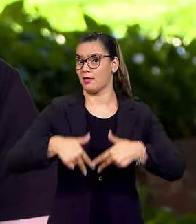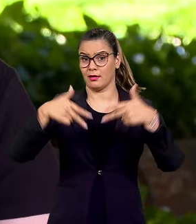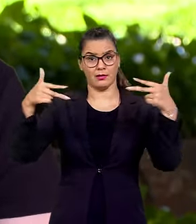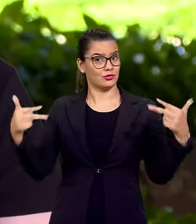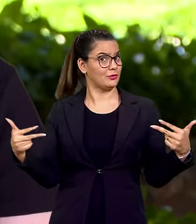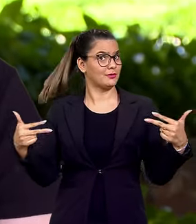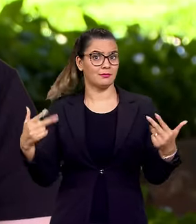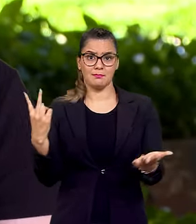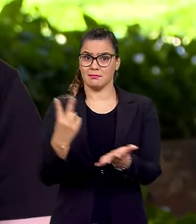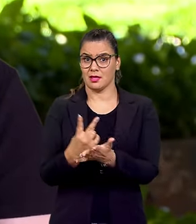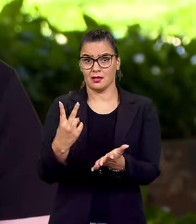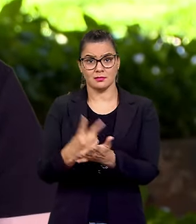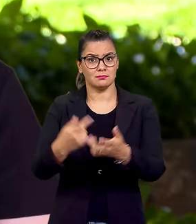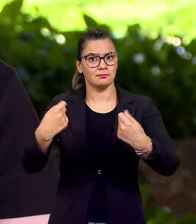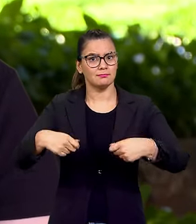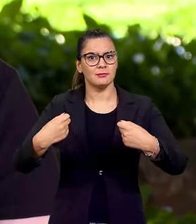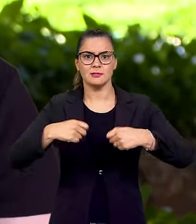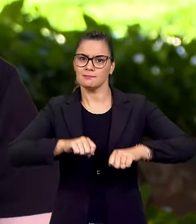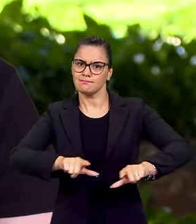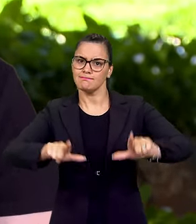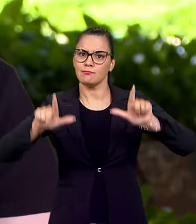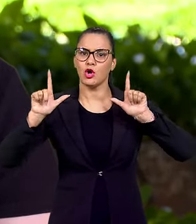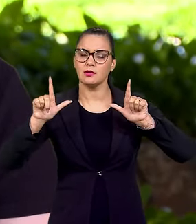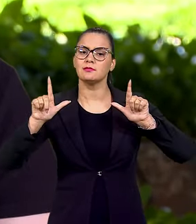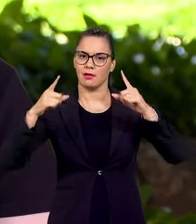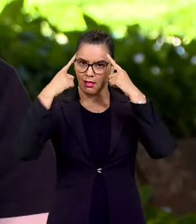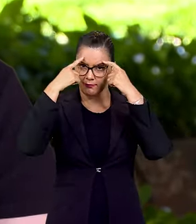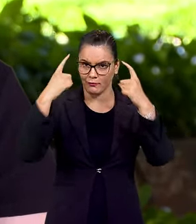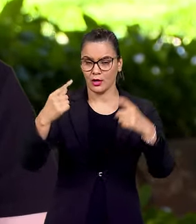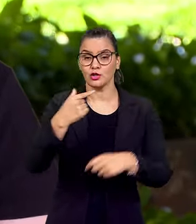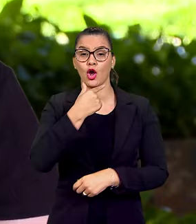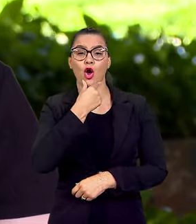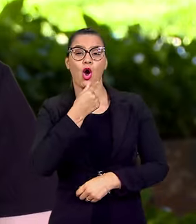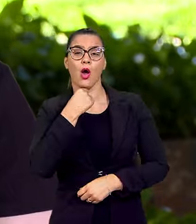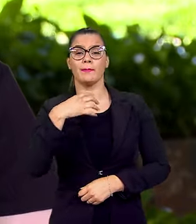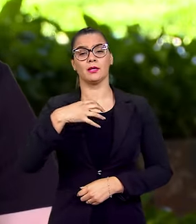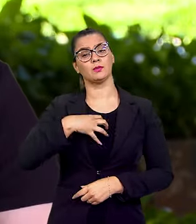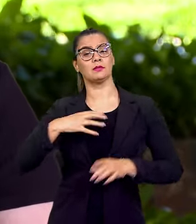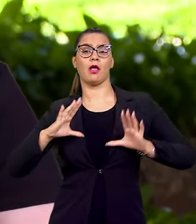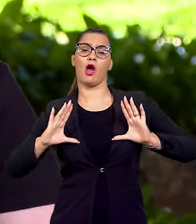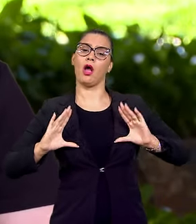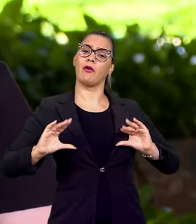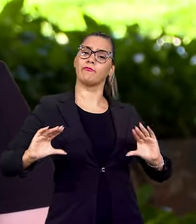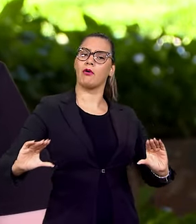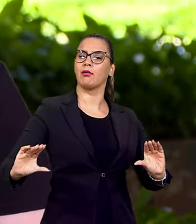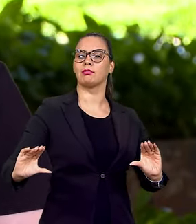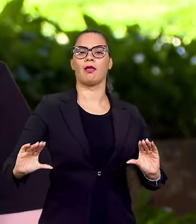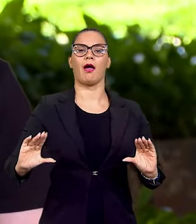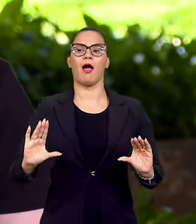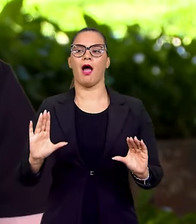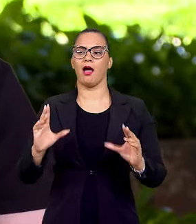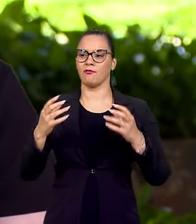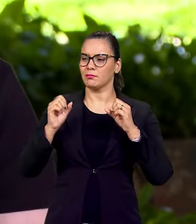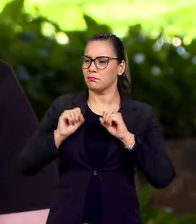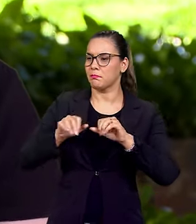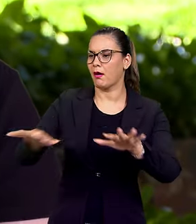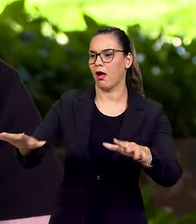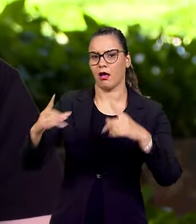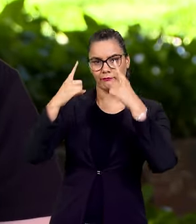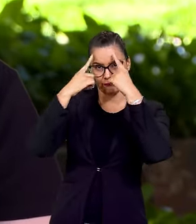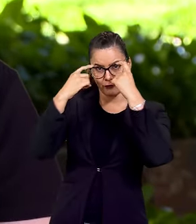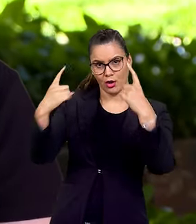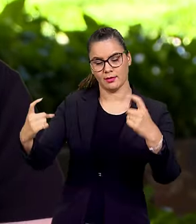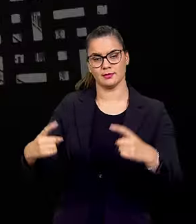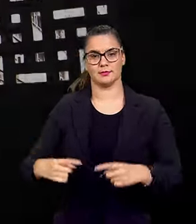da etnia, é necessário escancarar essa violência para que esses homens não se sintam mais confortáveis em serem vetores